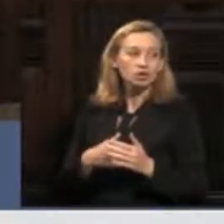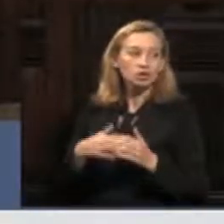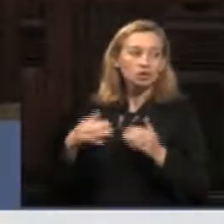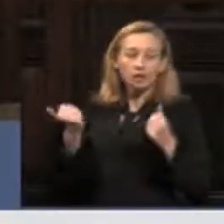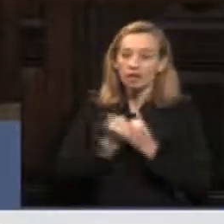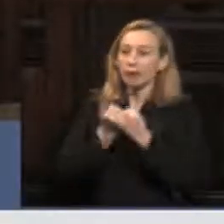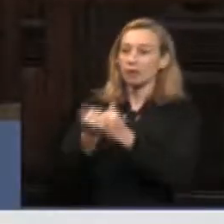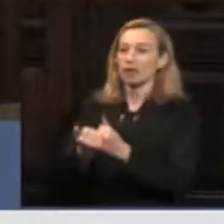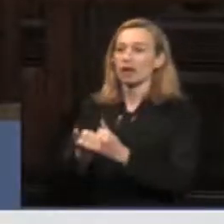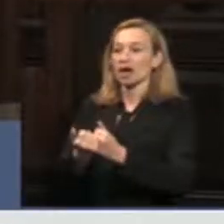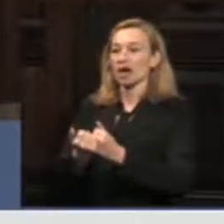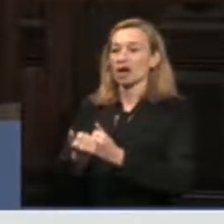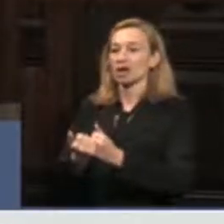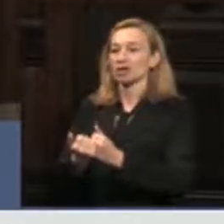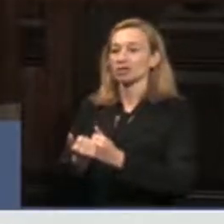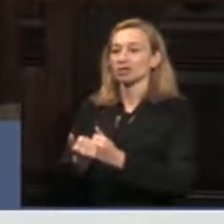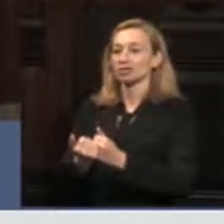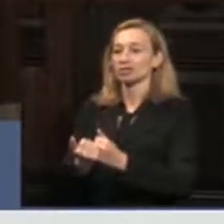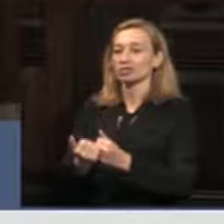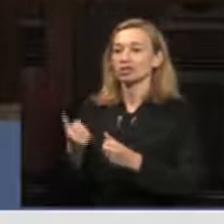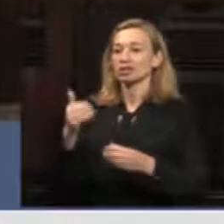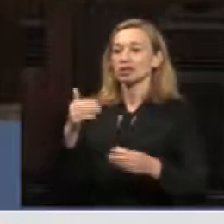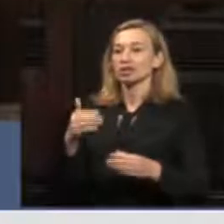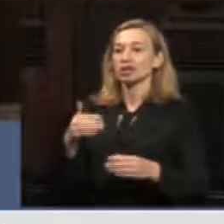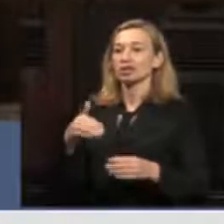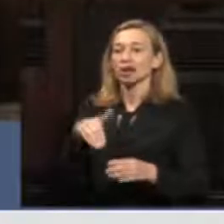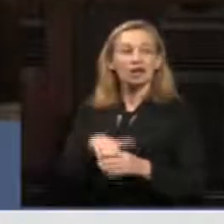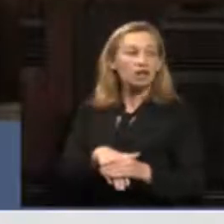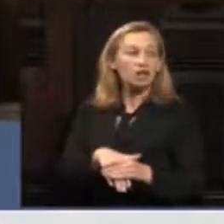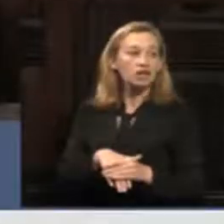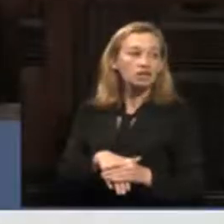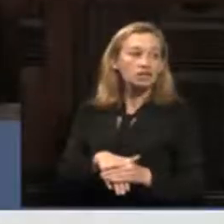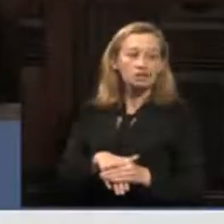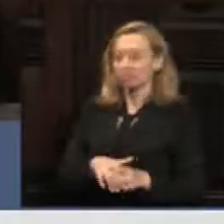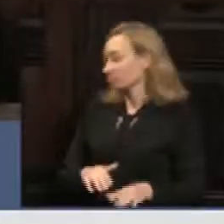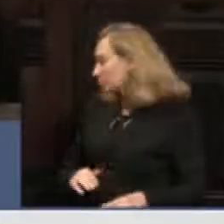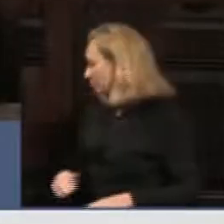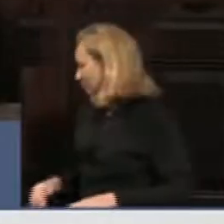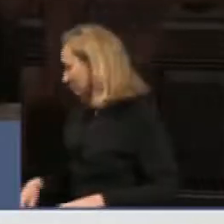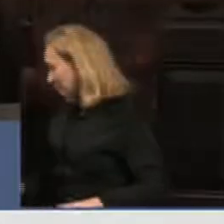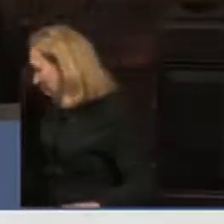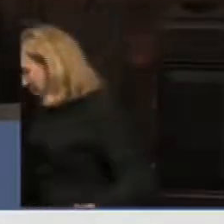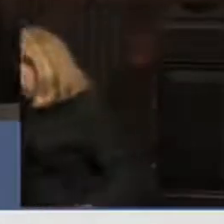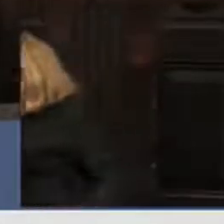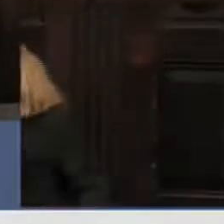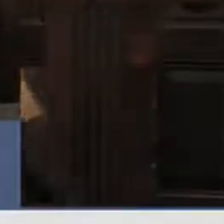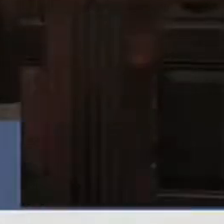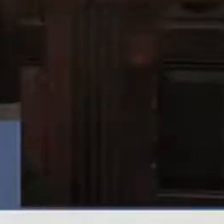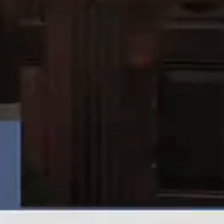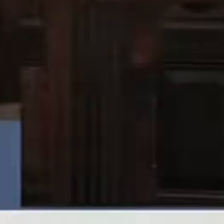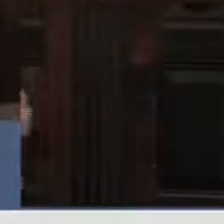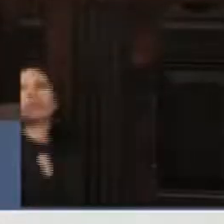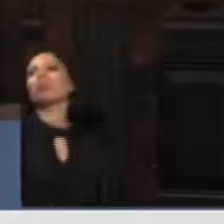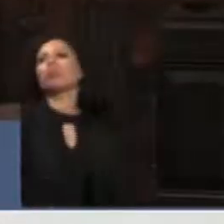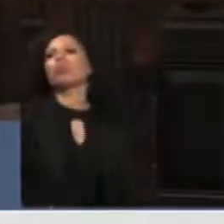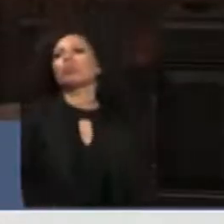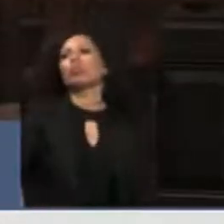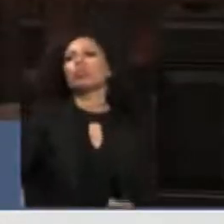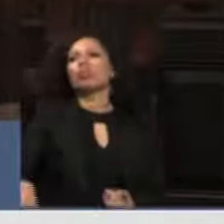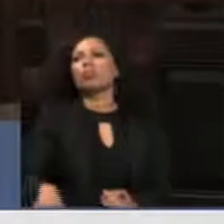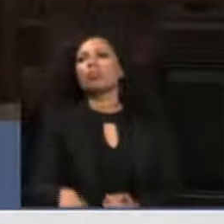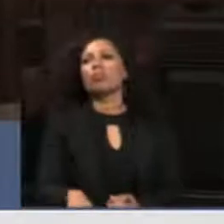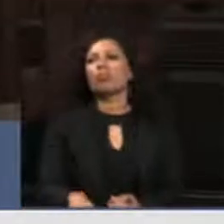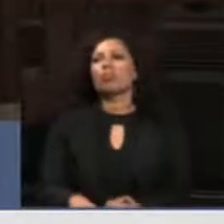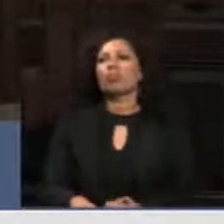campanha, que foi uma campanha que não buscou somente o resultado eleitoral e a nossa